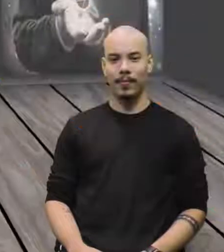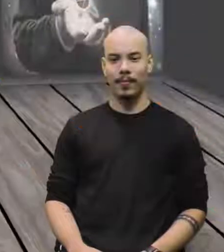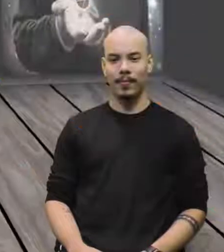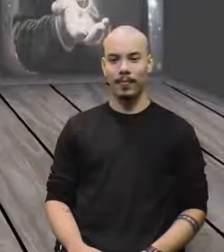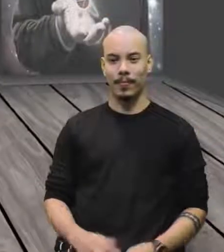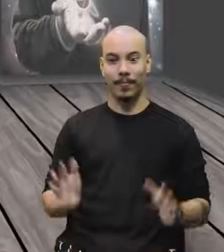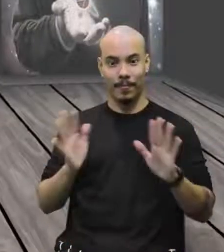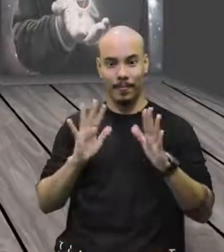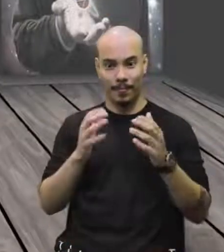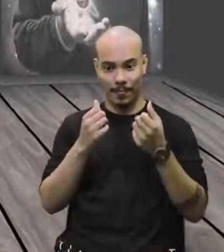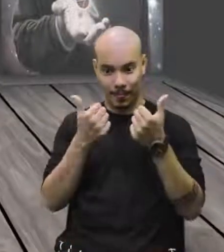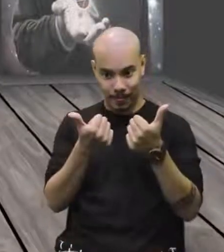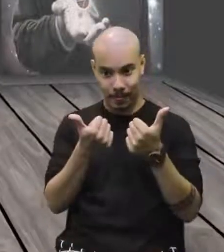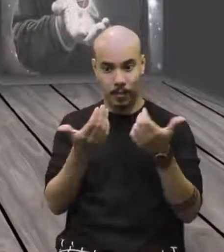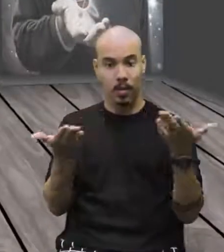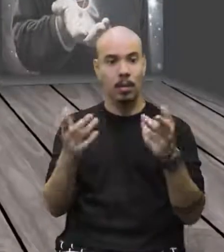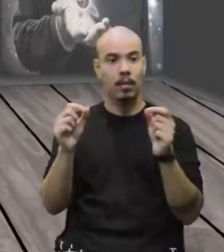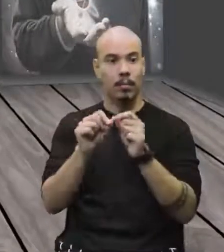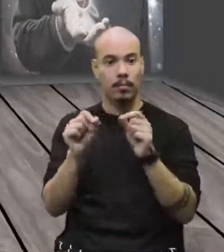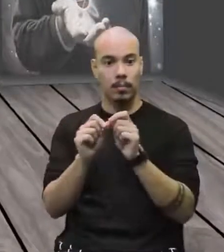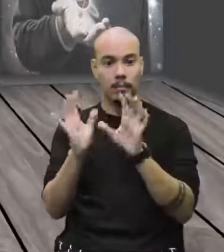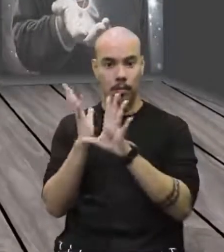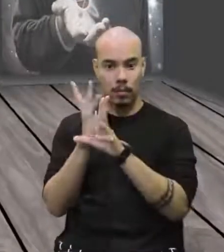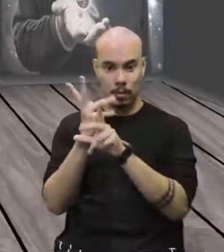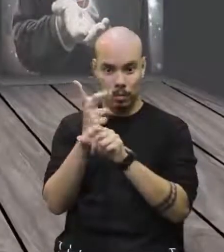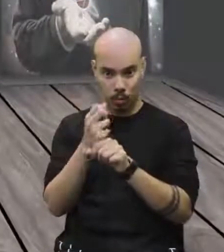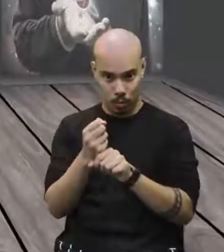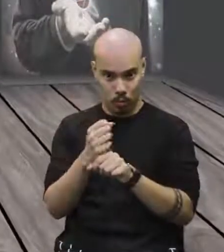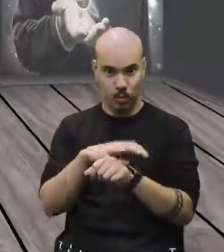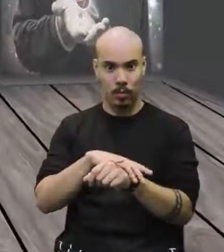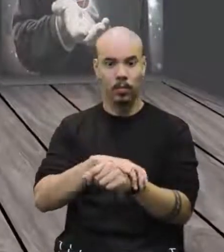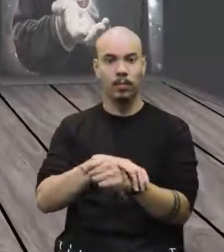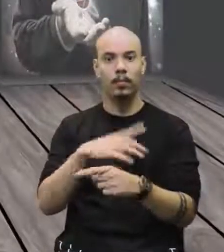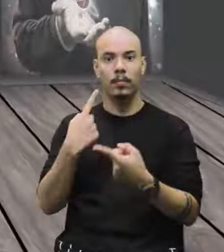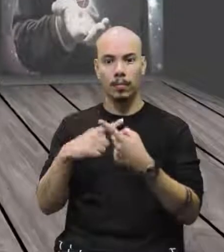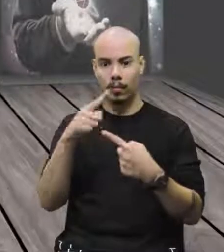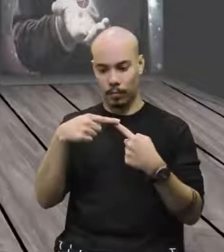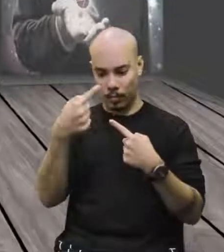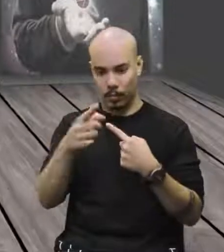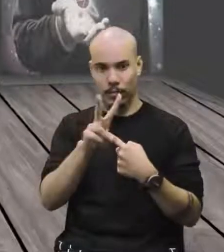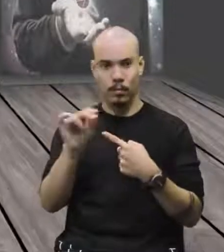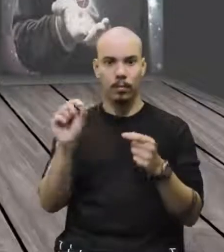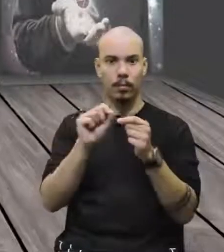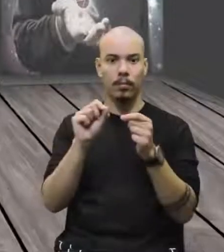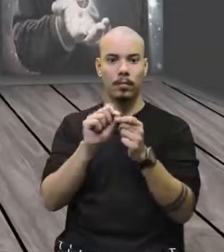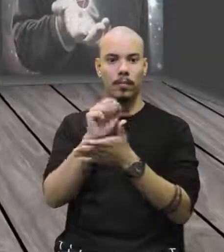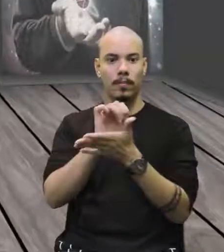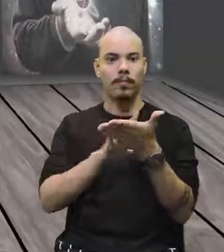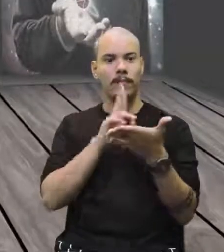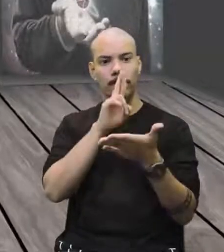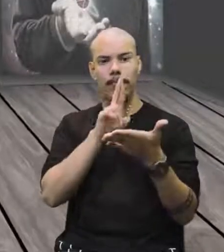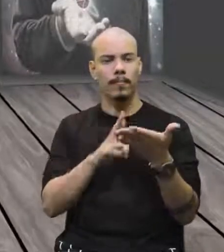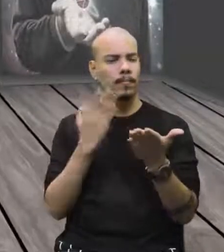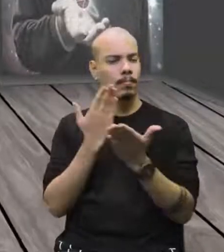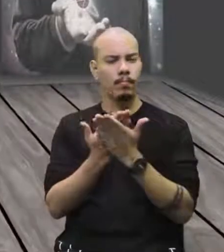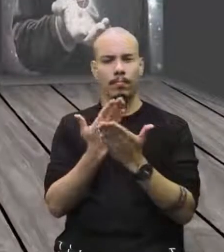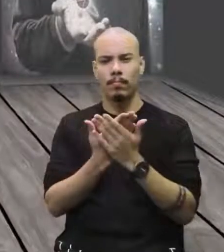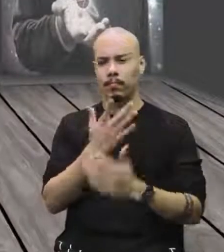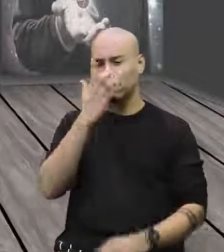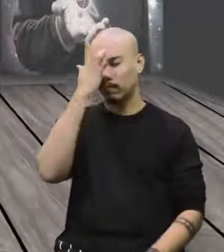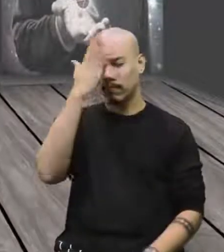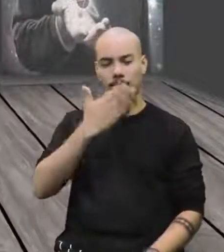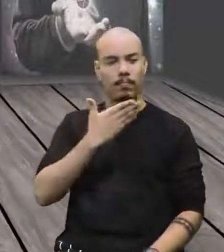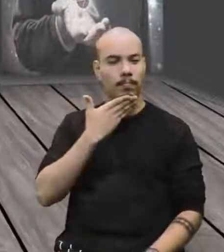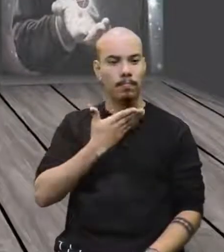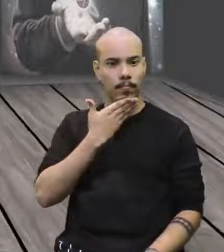E aí, pessoal, vamos lá para aquele resumo, então, porque daqui a pouco vamos fazer as atividades, né? Essa aula tá tranquila, tá fácil,